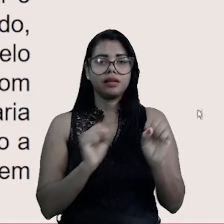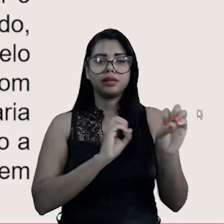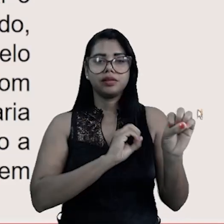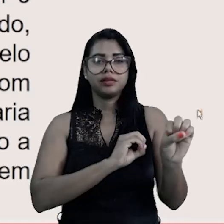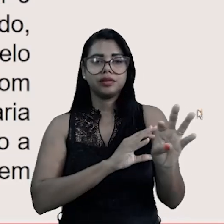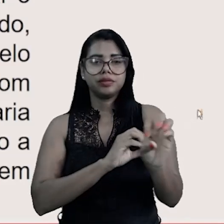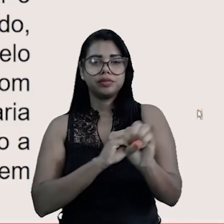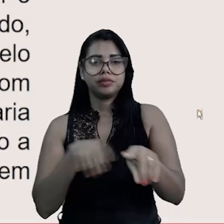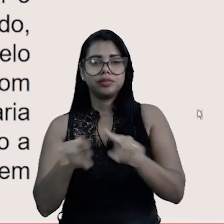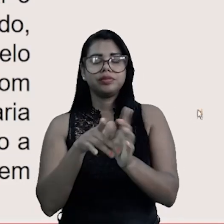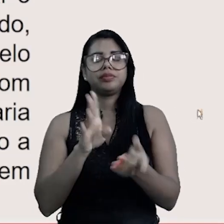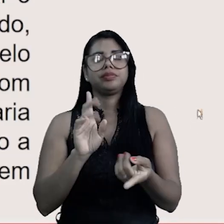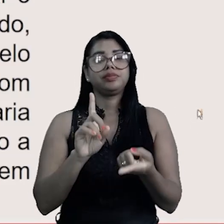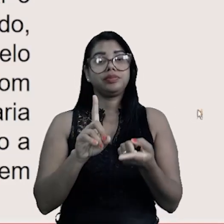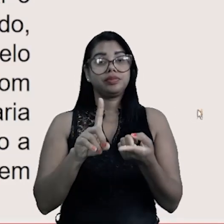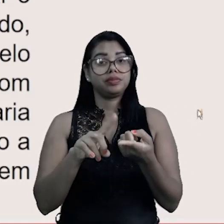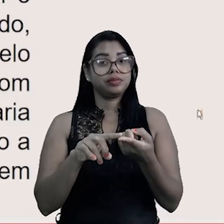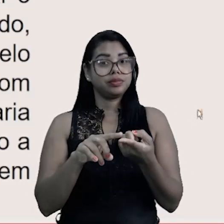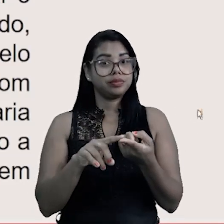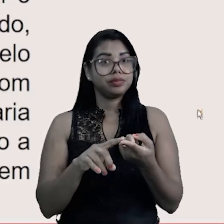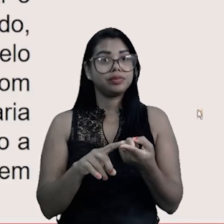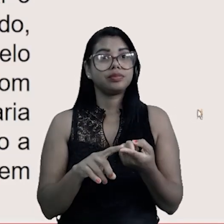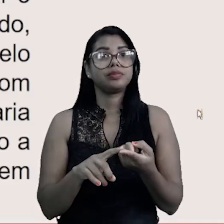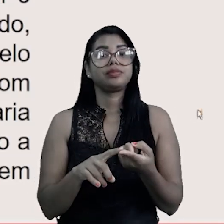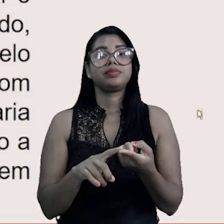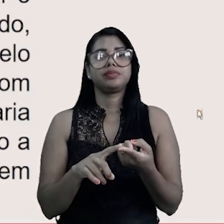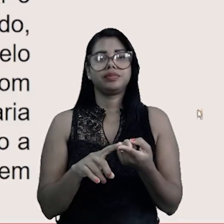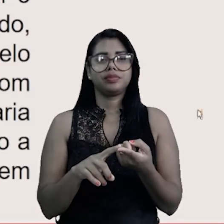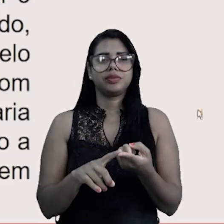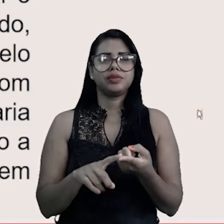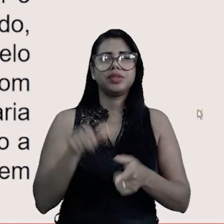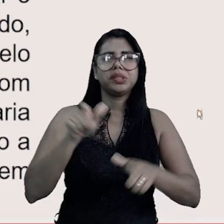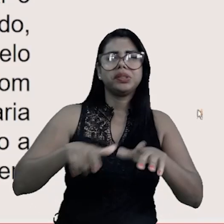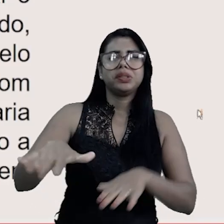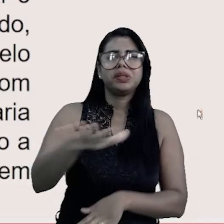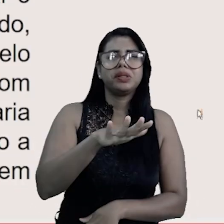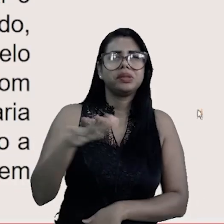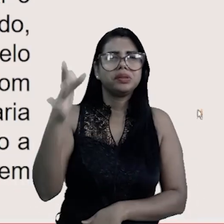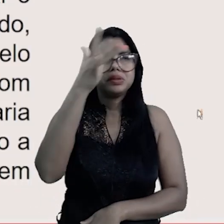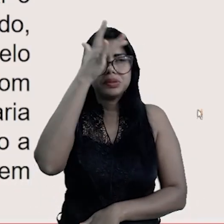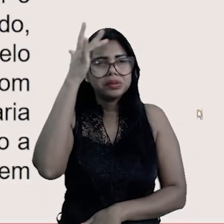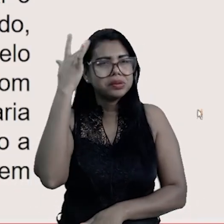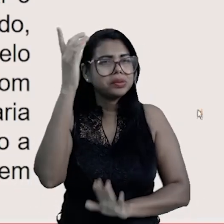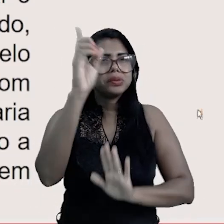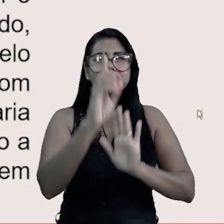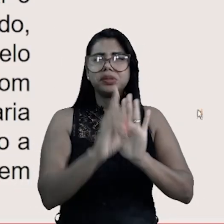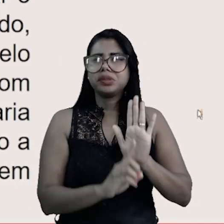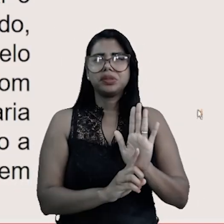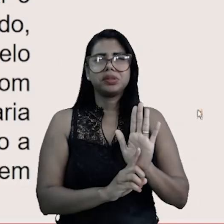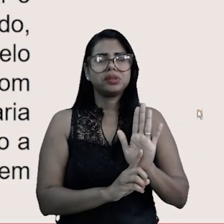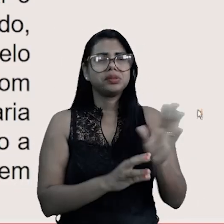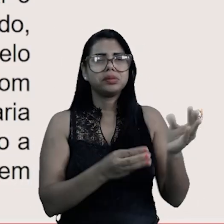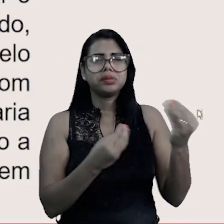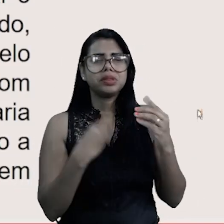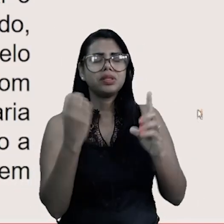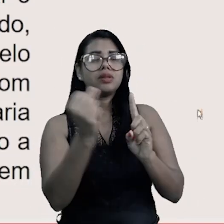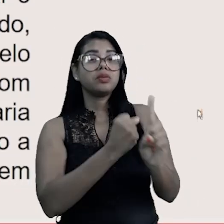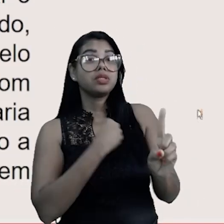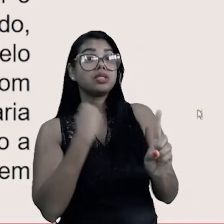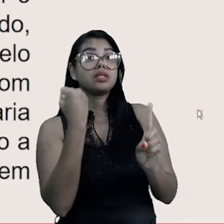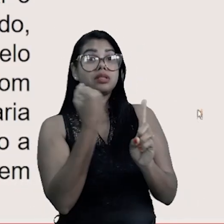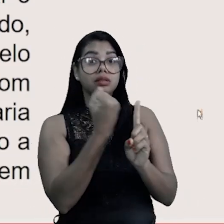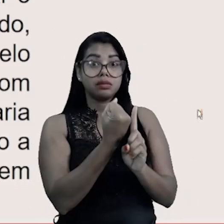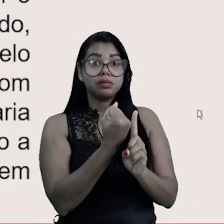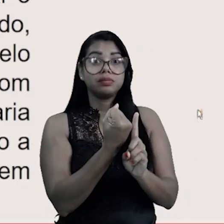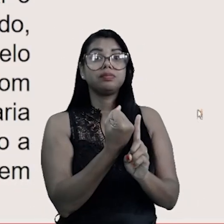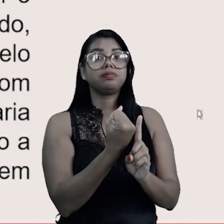do sistema educacional, essas pessoas não conhecem seus direitos como cidadãos, como o